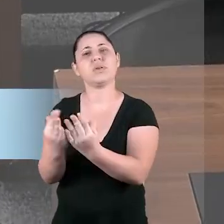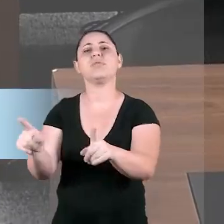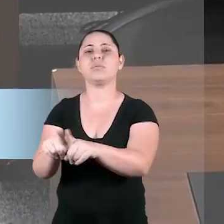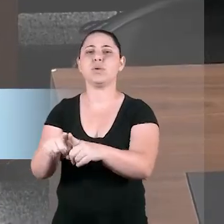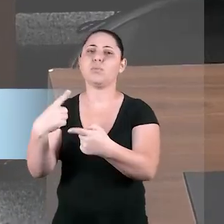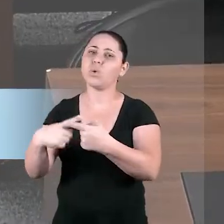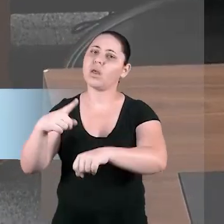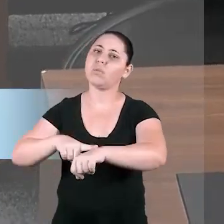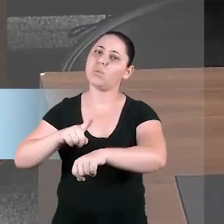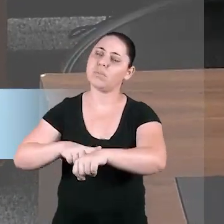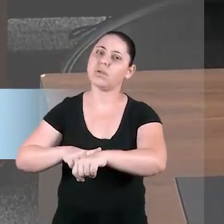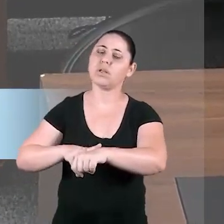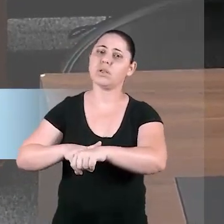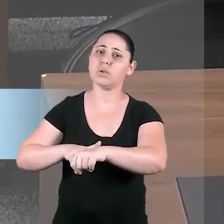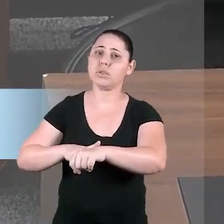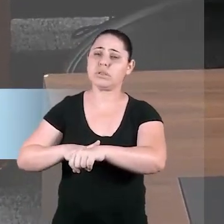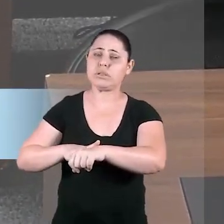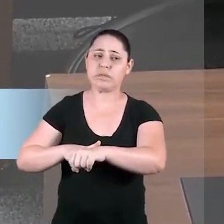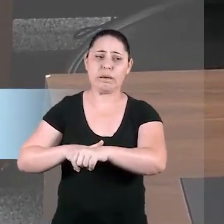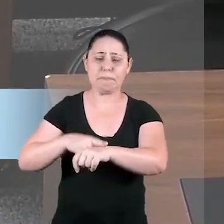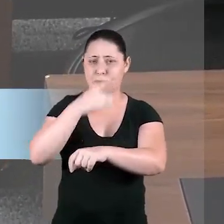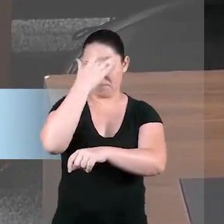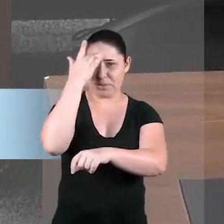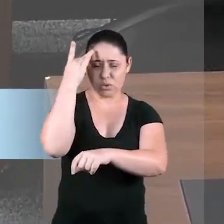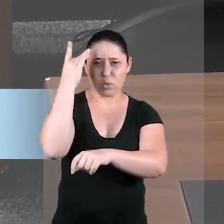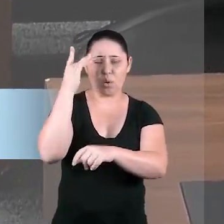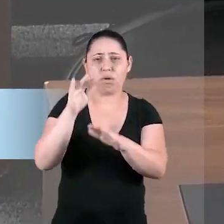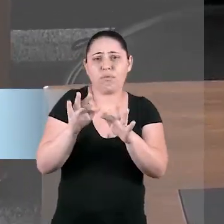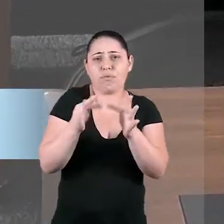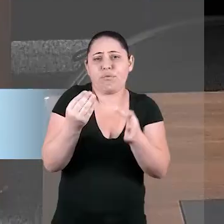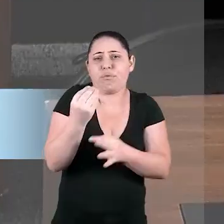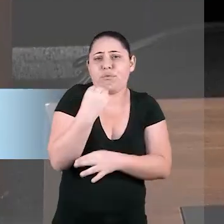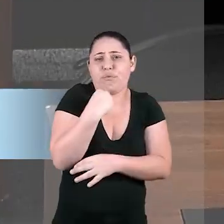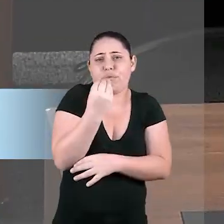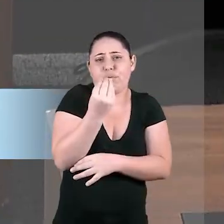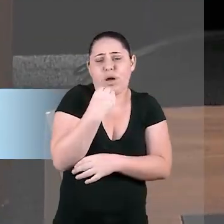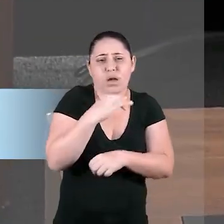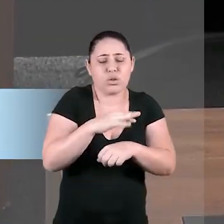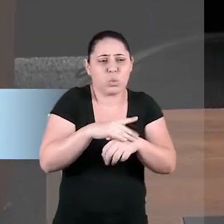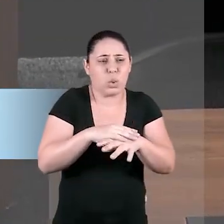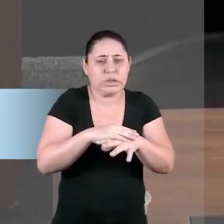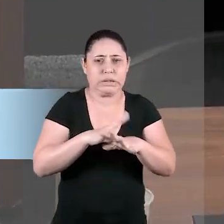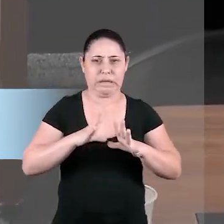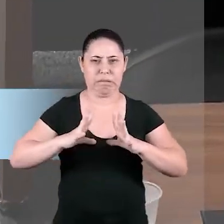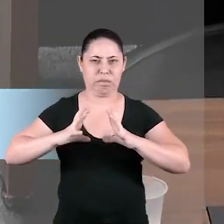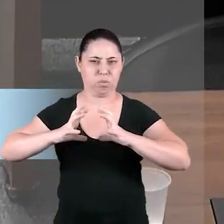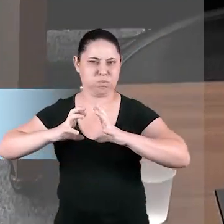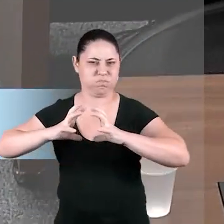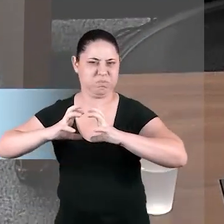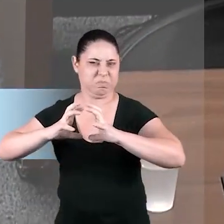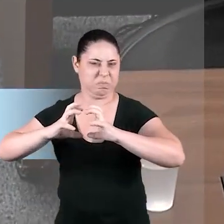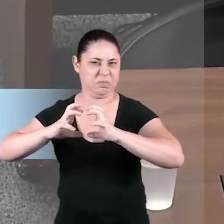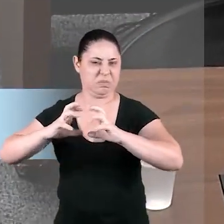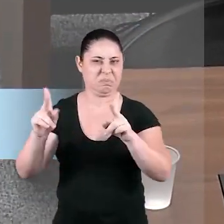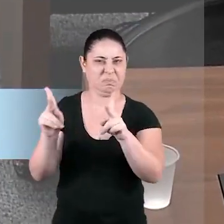também, porque nessa hora, quando a pessoa se põe mais vulnerável, os problemas aparecem, as brigas aparecem, as